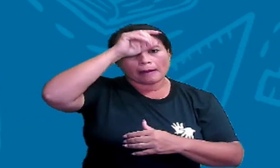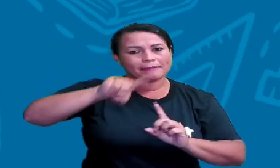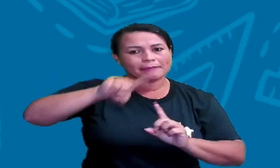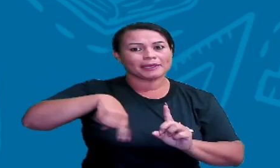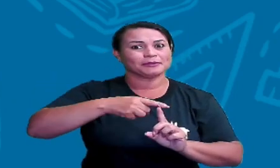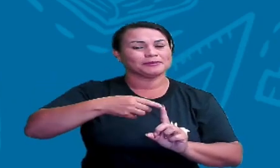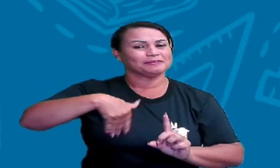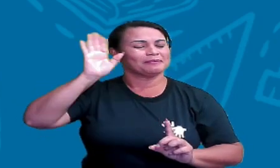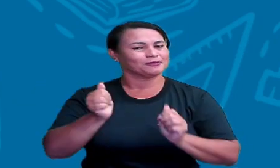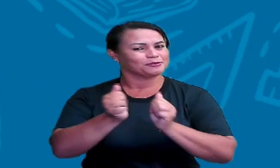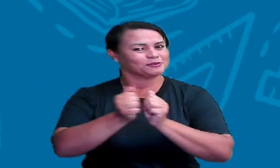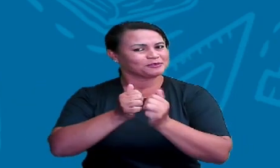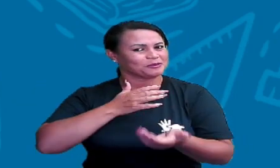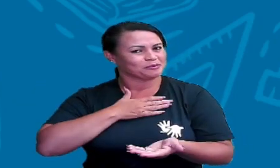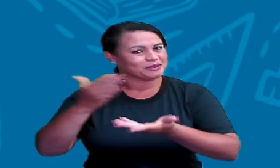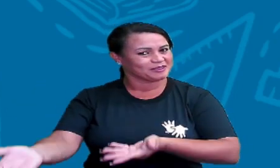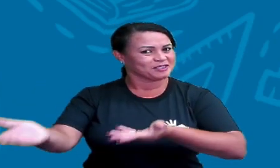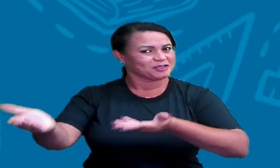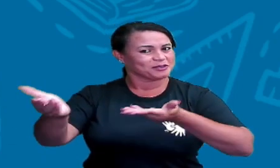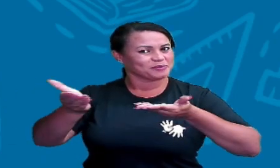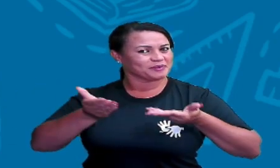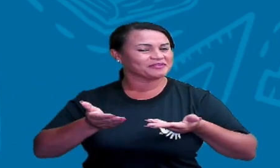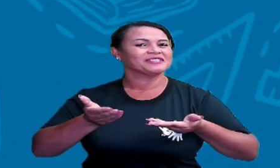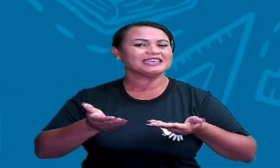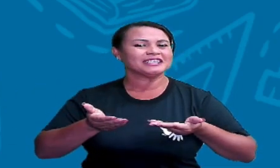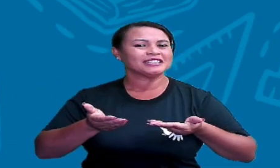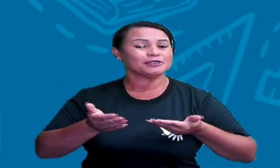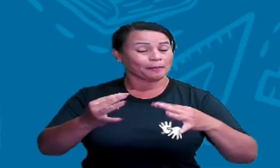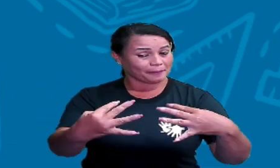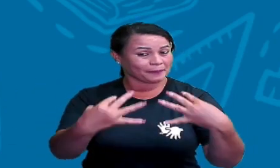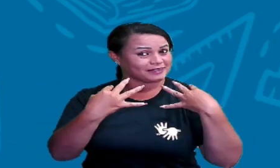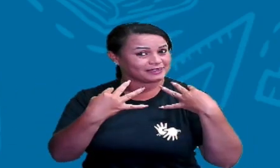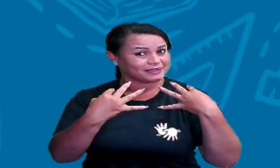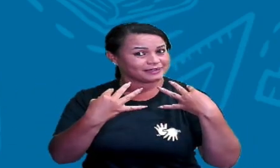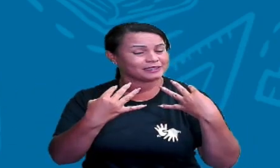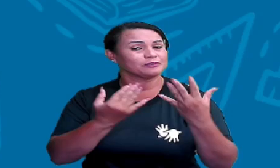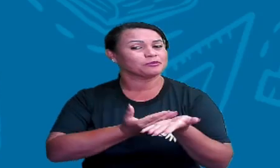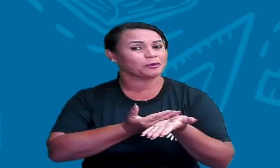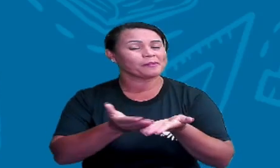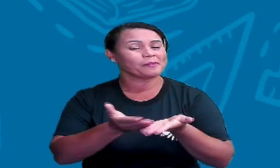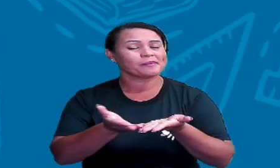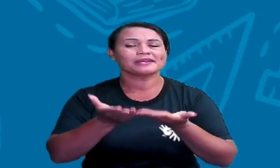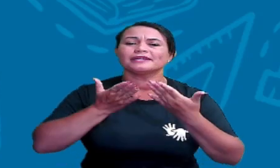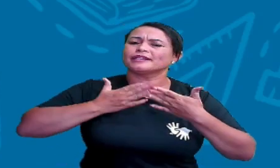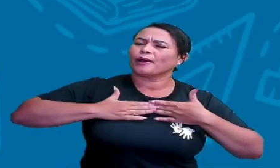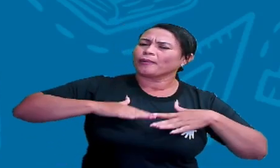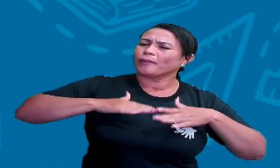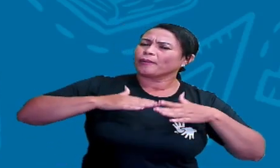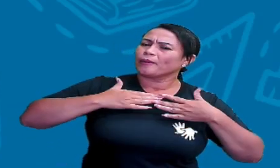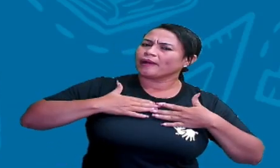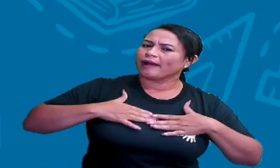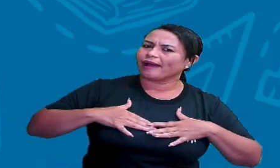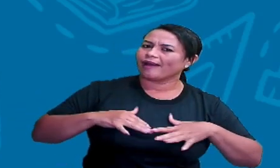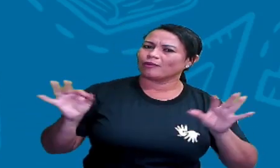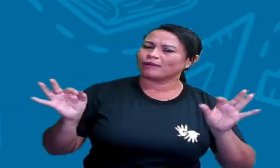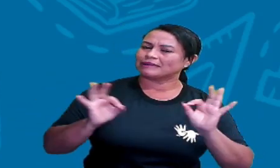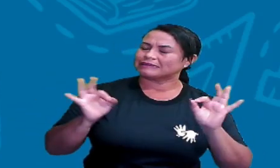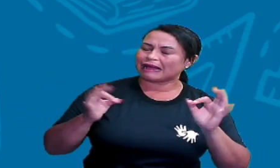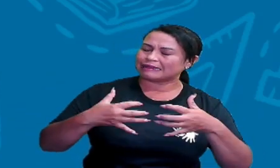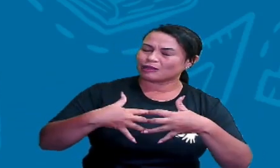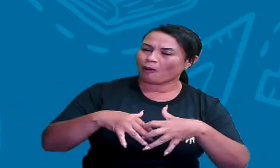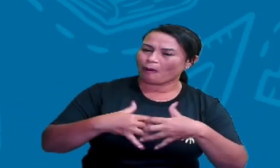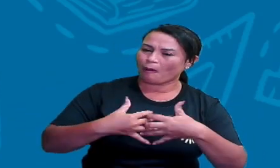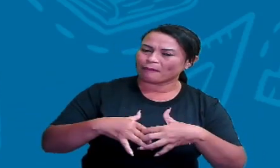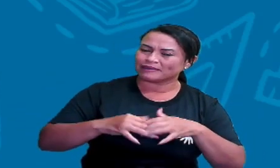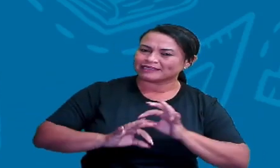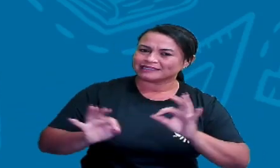comigo, tá certo? Então sejam bem-vindos, prestem bastante atenção, a gente vai começar com calma, nada de muito complicado,